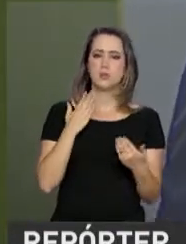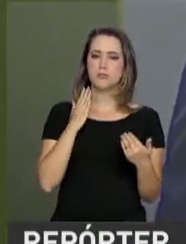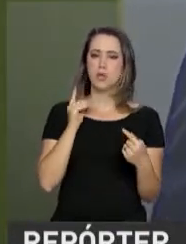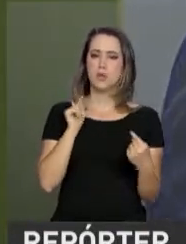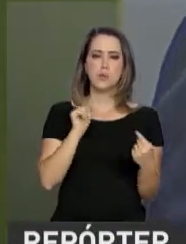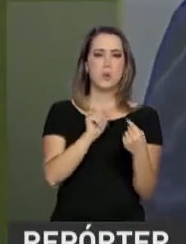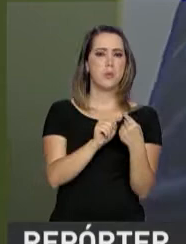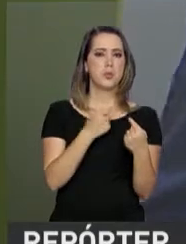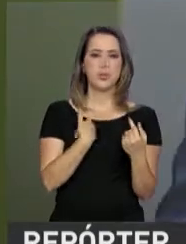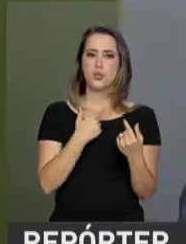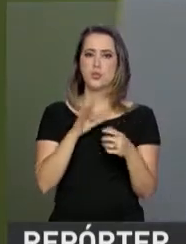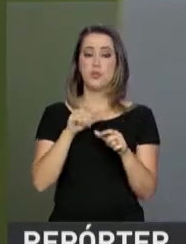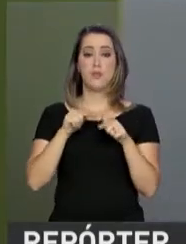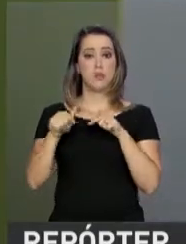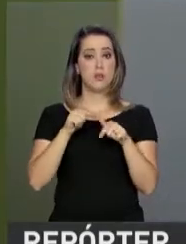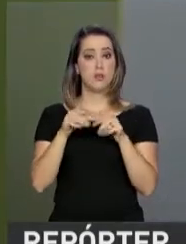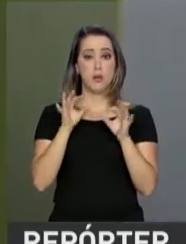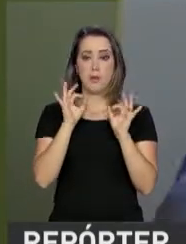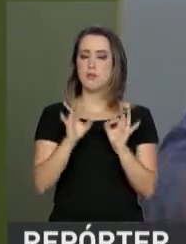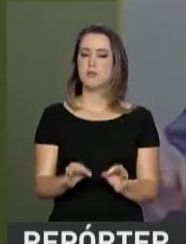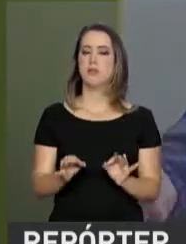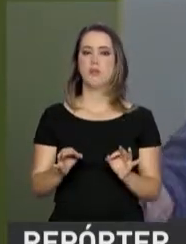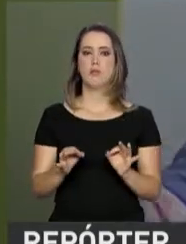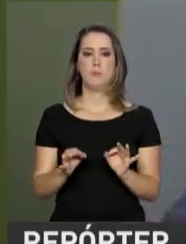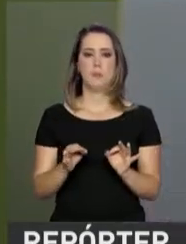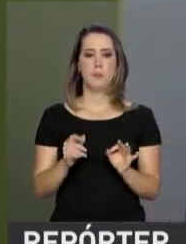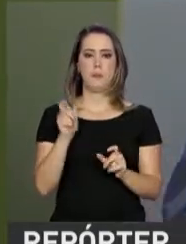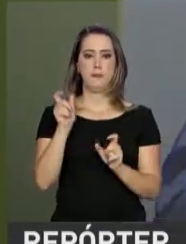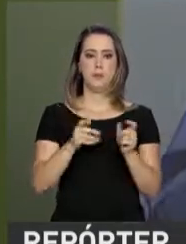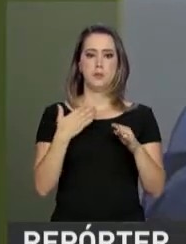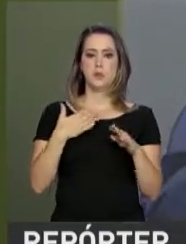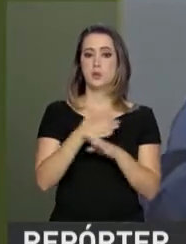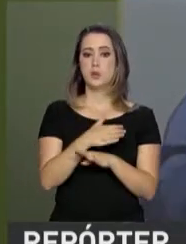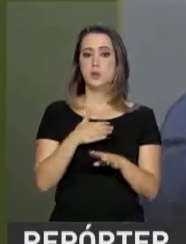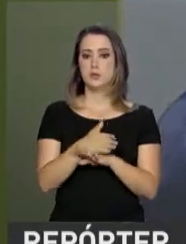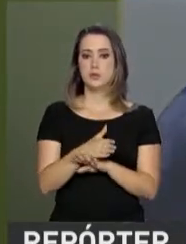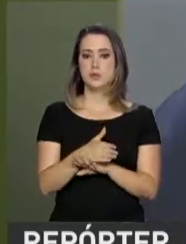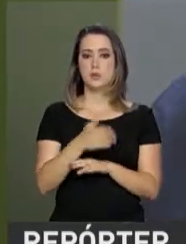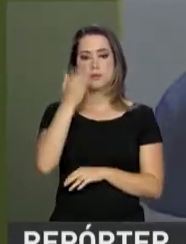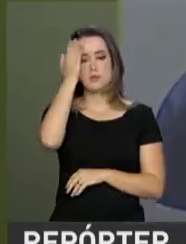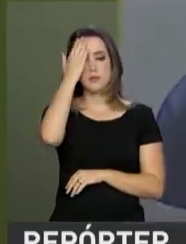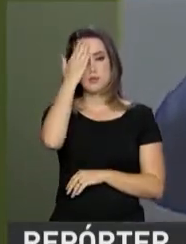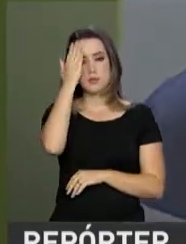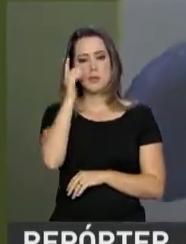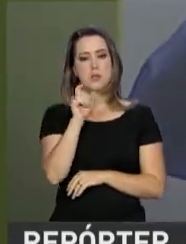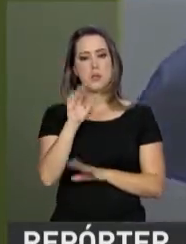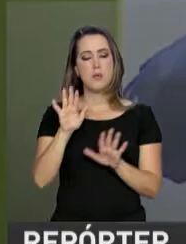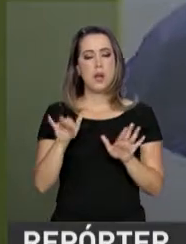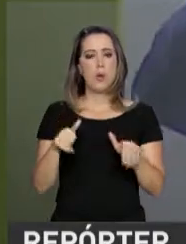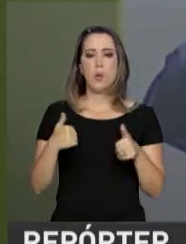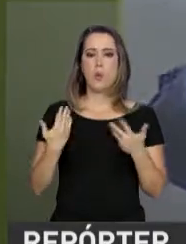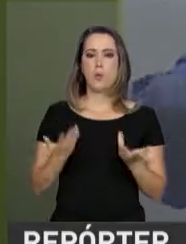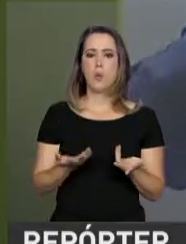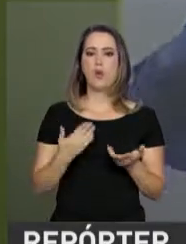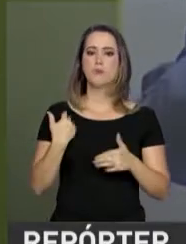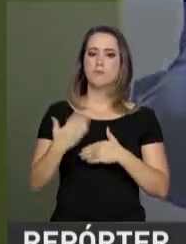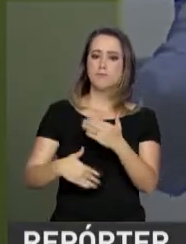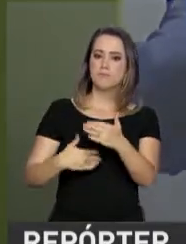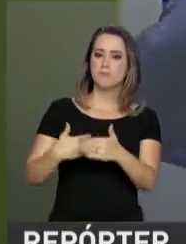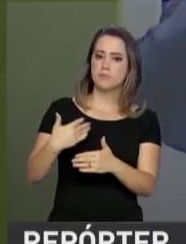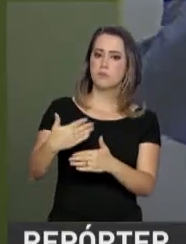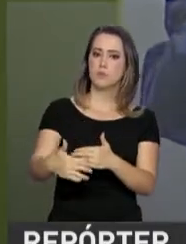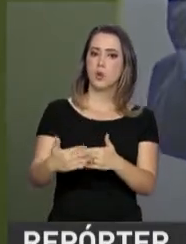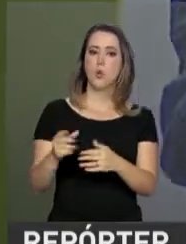uma carreira onde a pessoa que ingressa sabe quais são os passos que